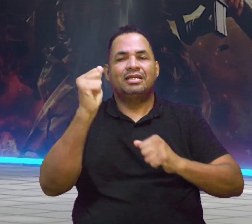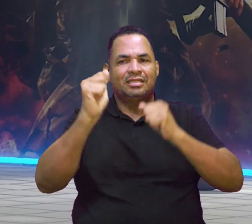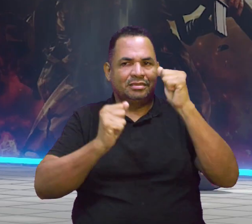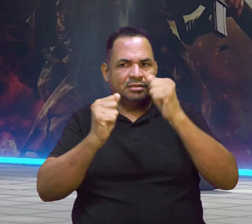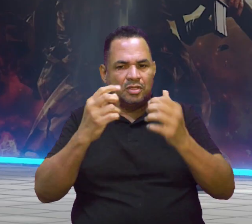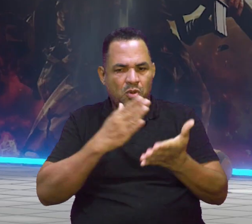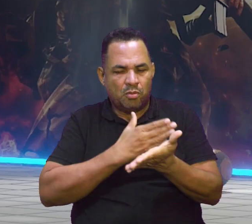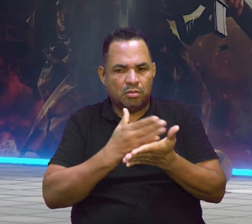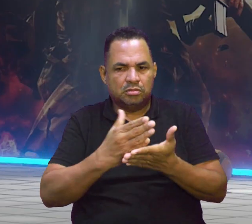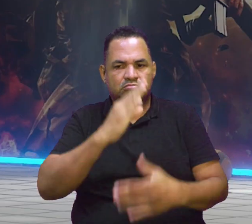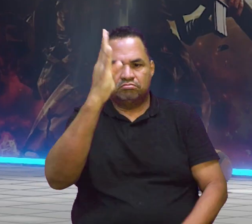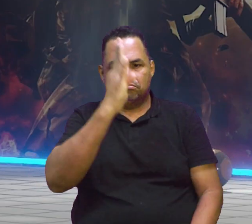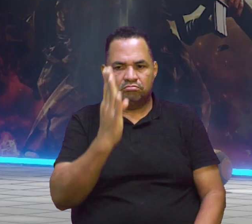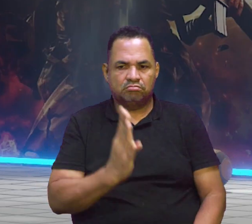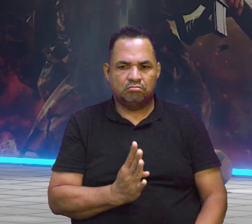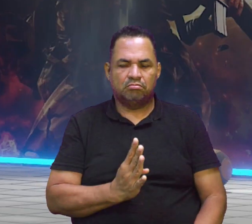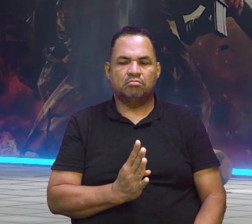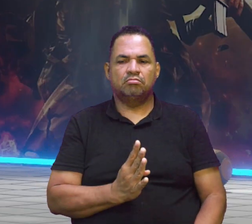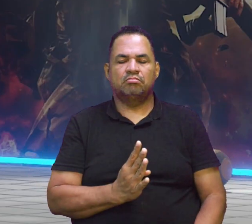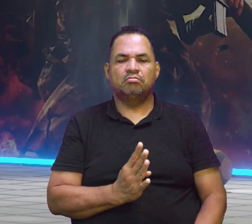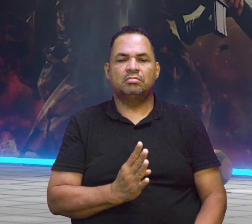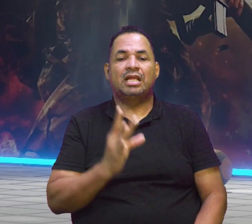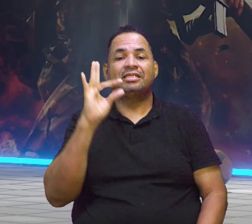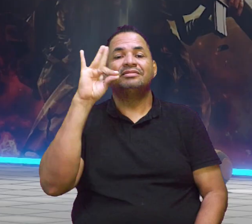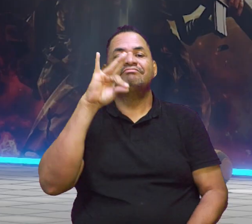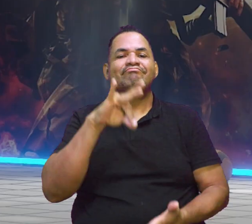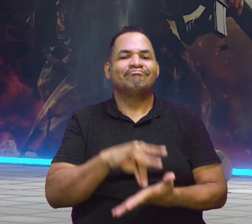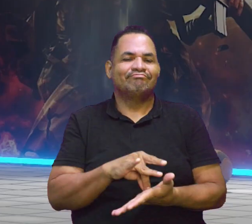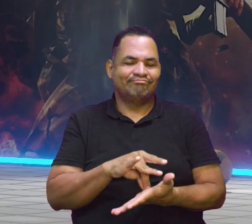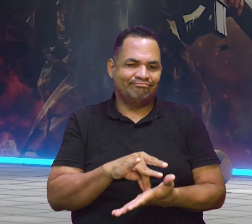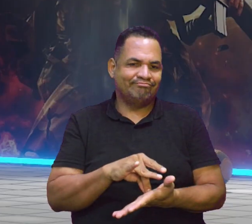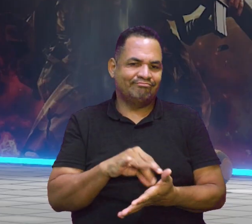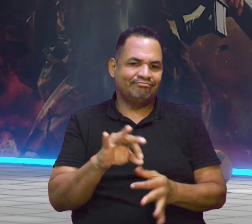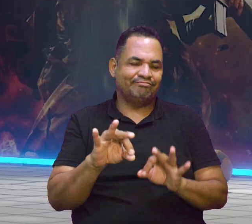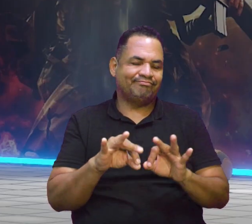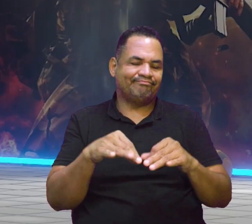no Brasil. Ela, de fato, vai